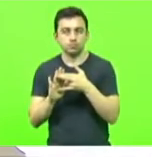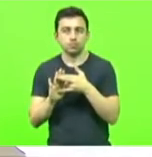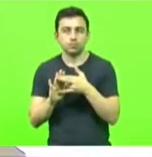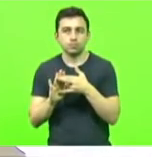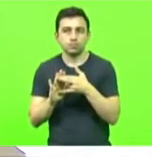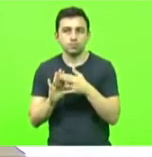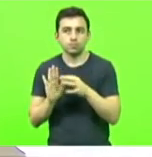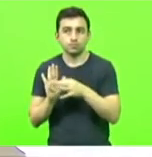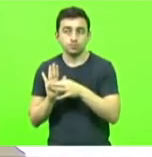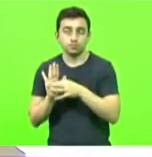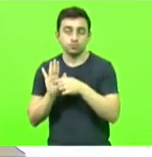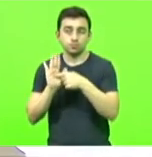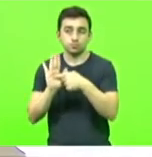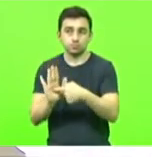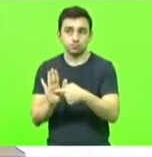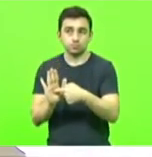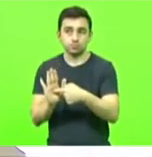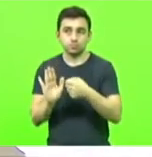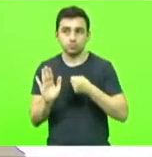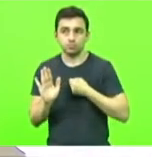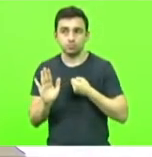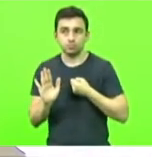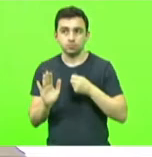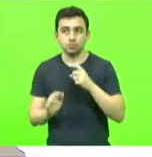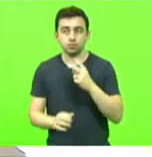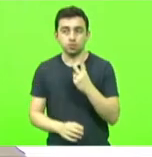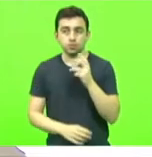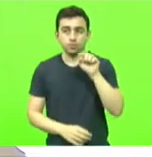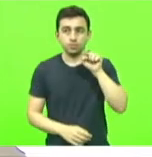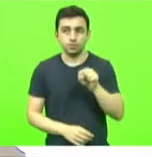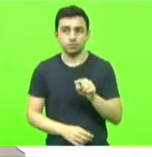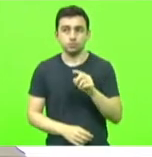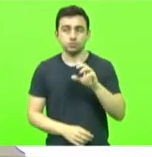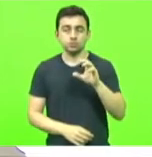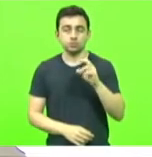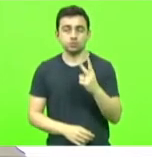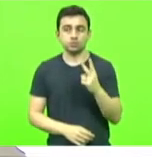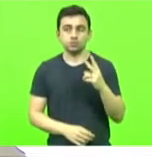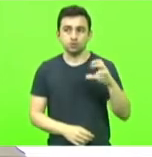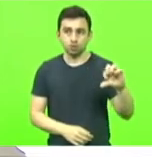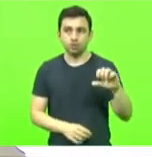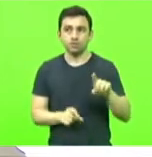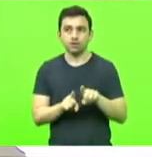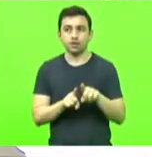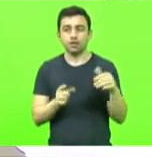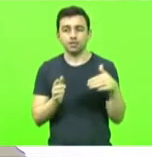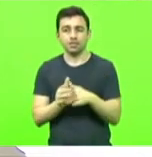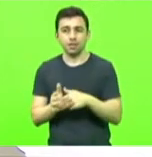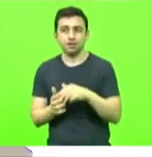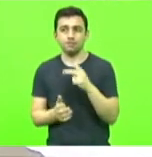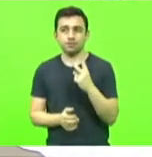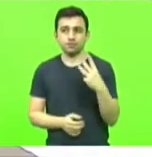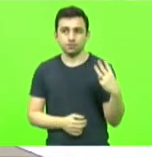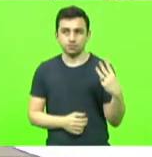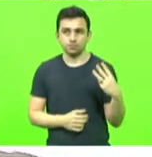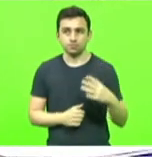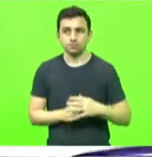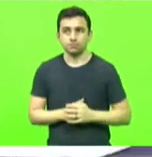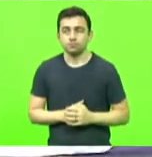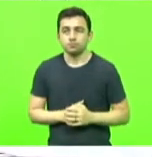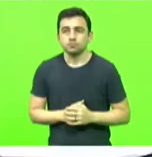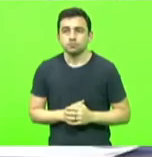seguintes indicações. Indicação 2209 a 2223.